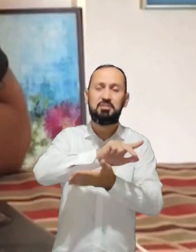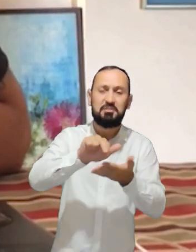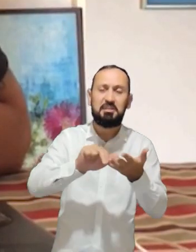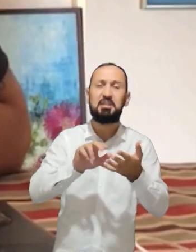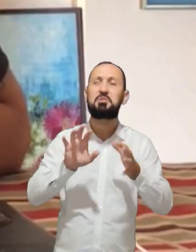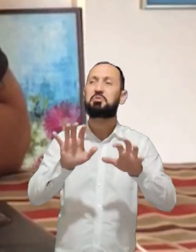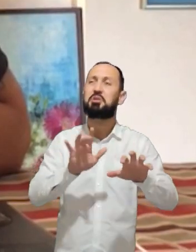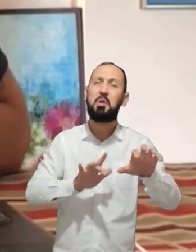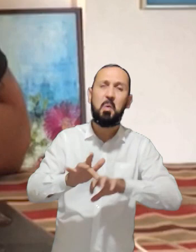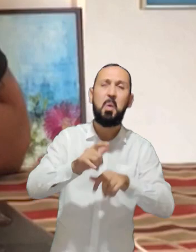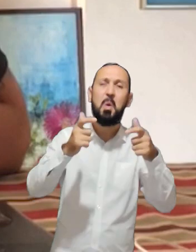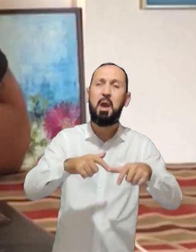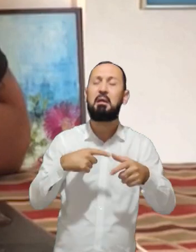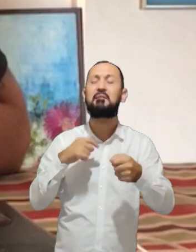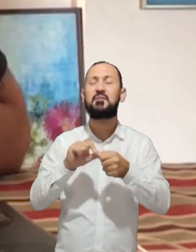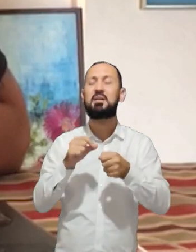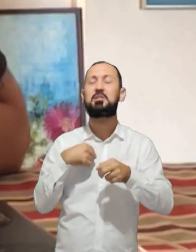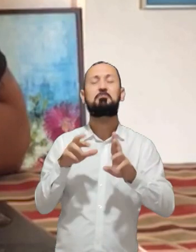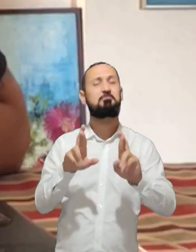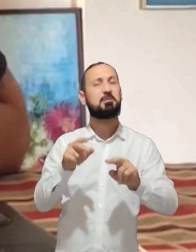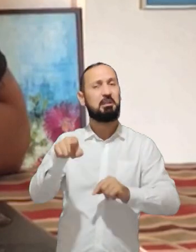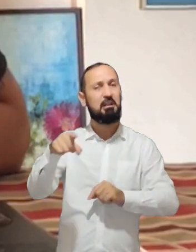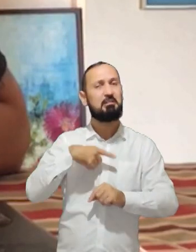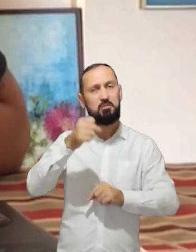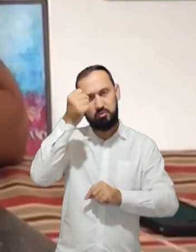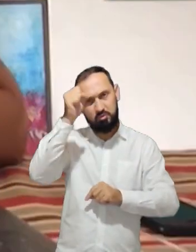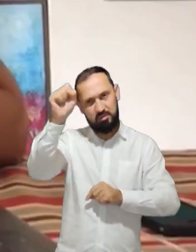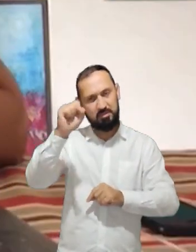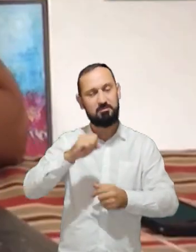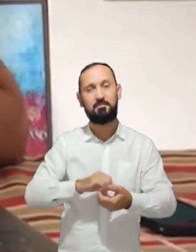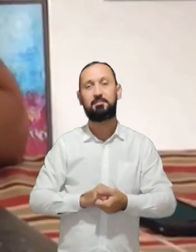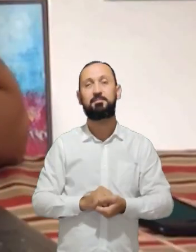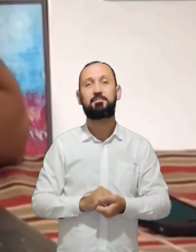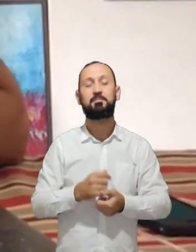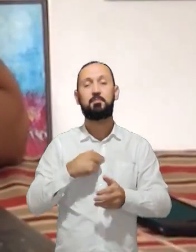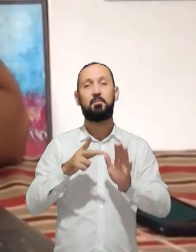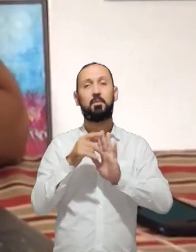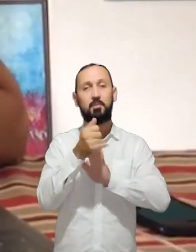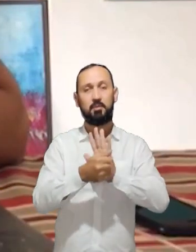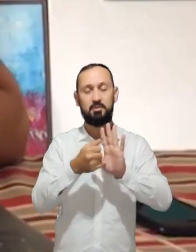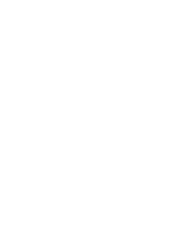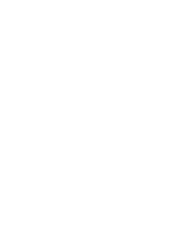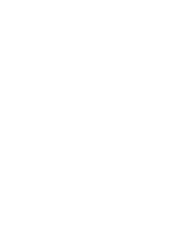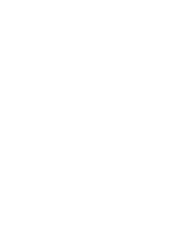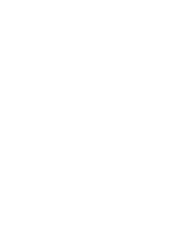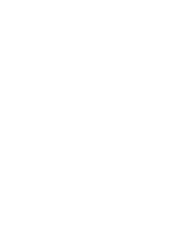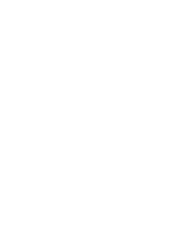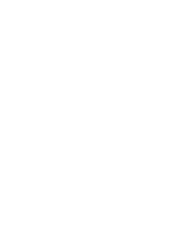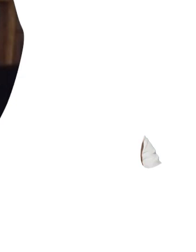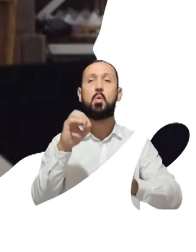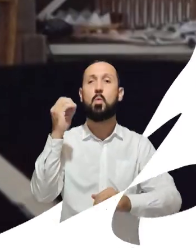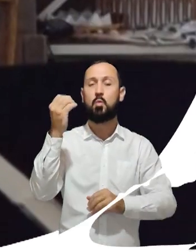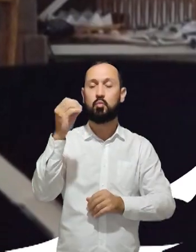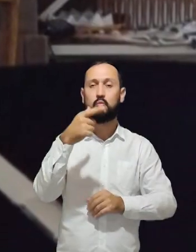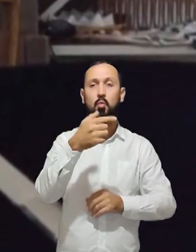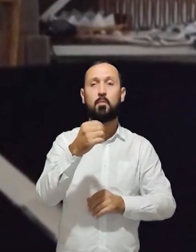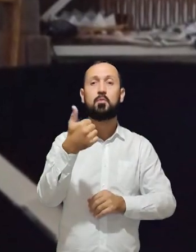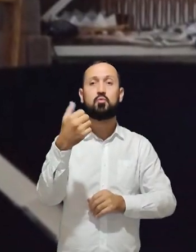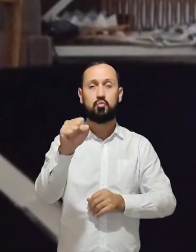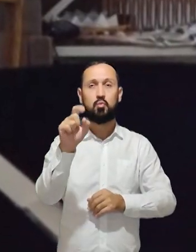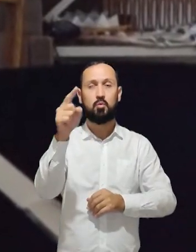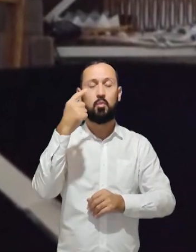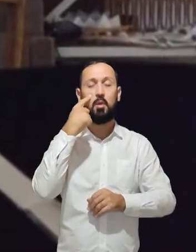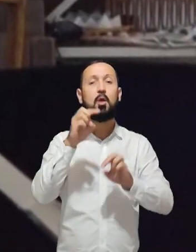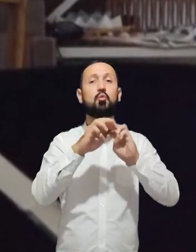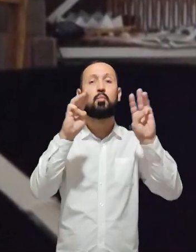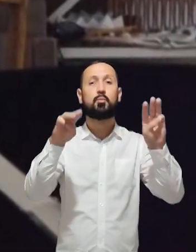essa artista multimídia super talentosa e eu desejo a ela todo o sucesso do mundo. Pinel, o trabalho de